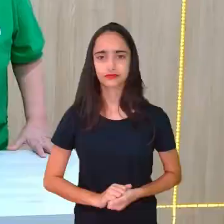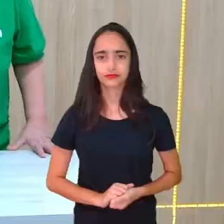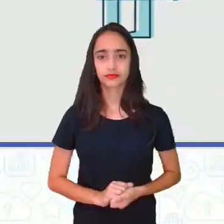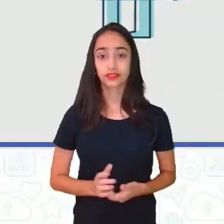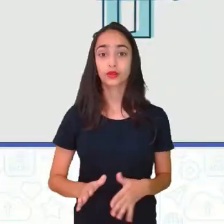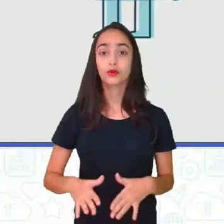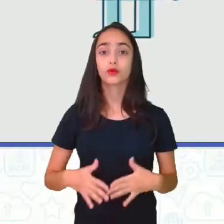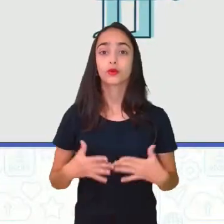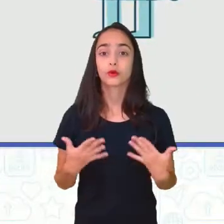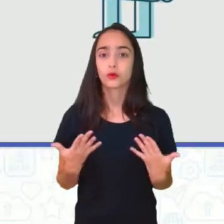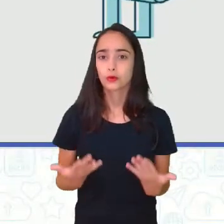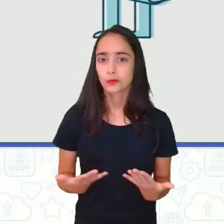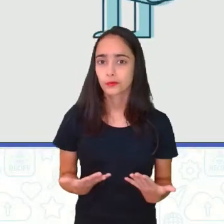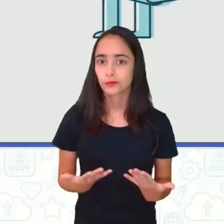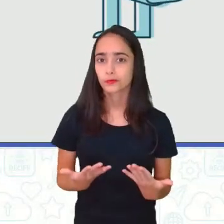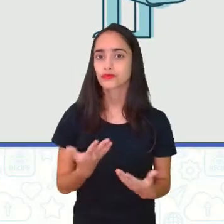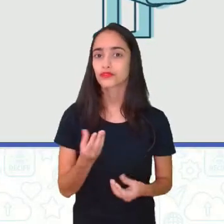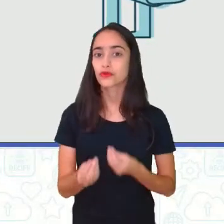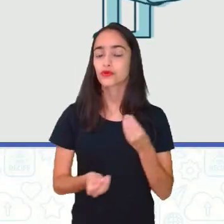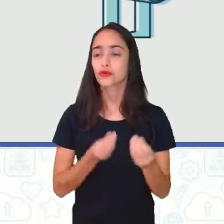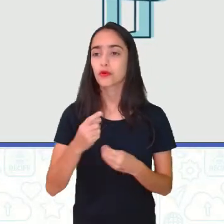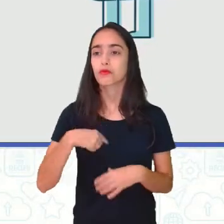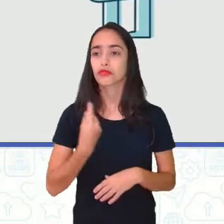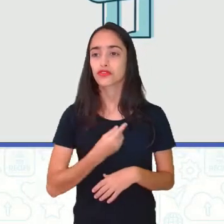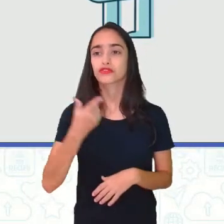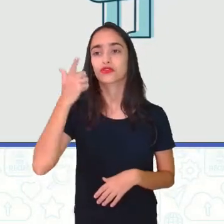Qual é a chance de pescar o peixinho azul?